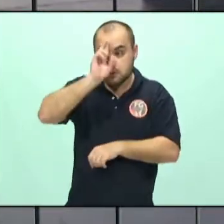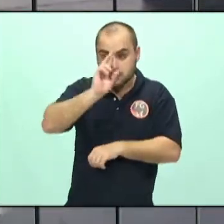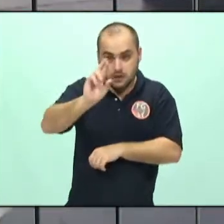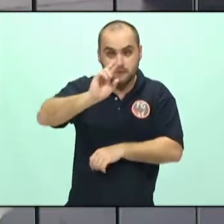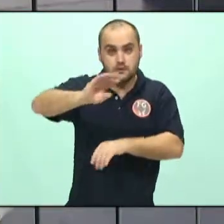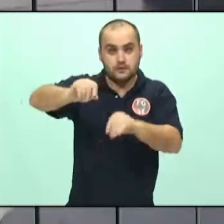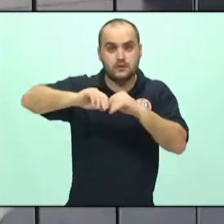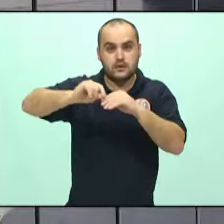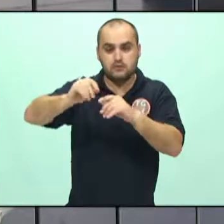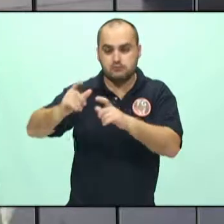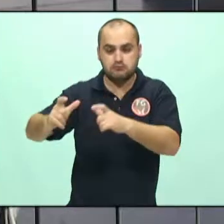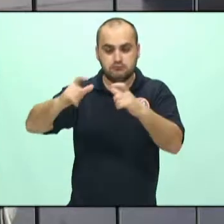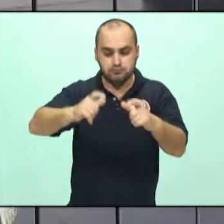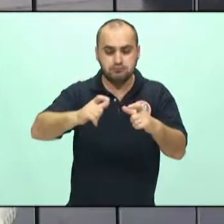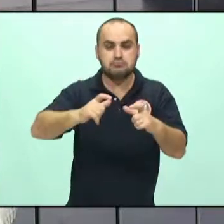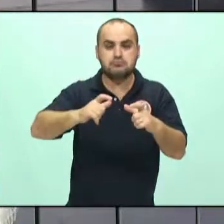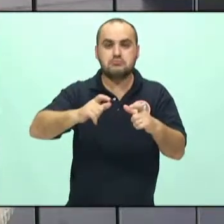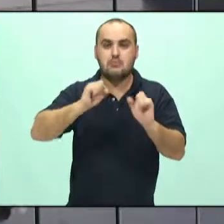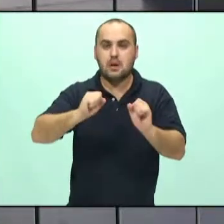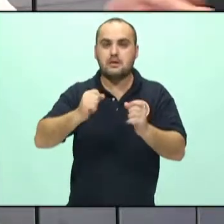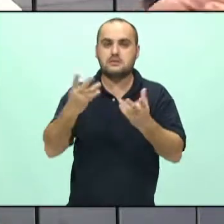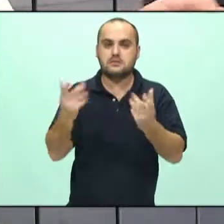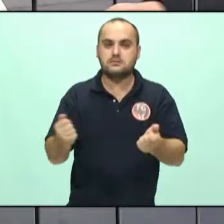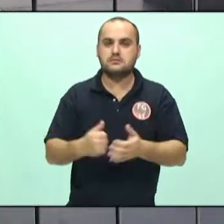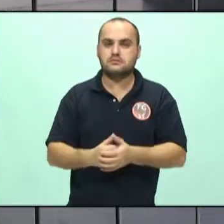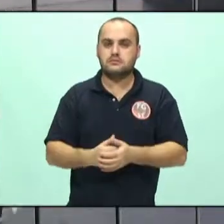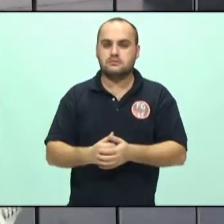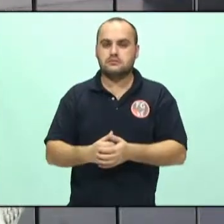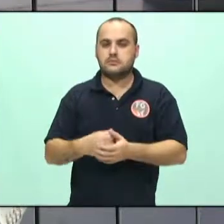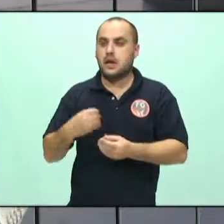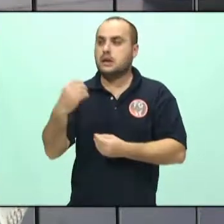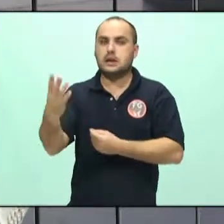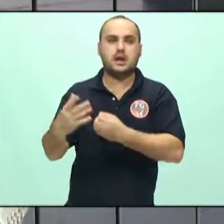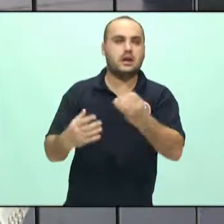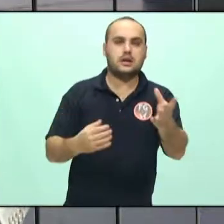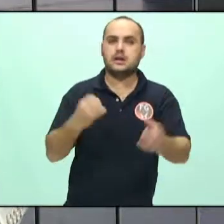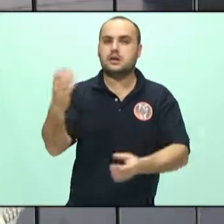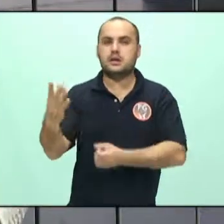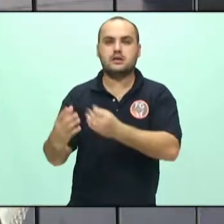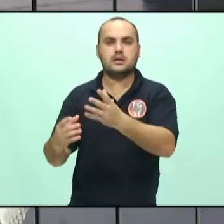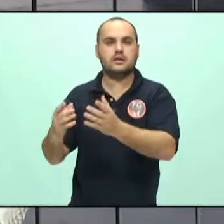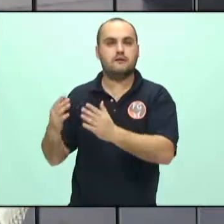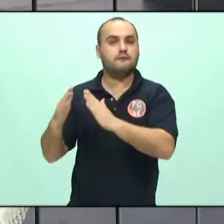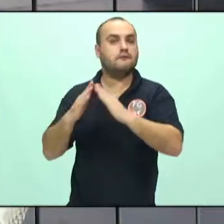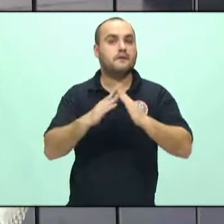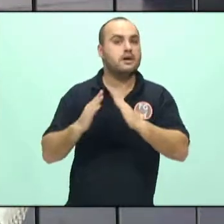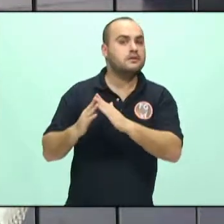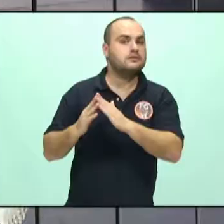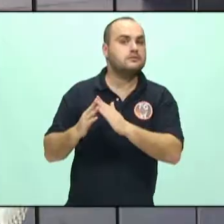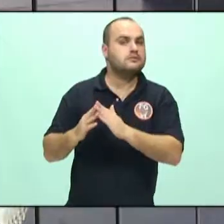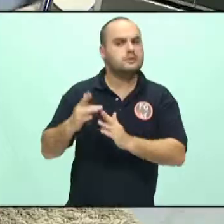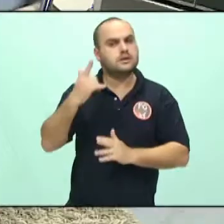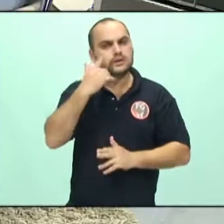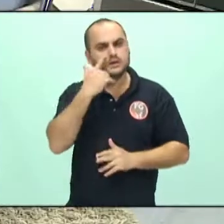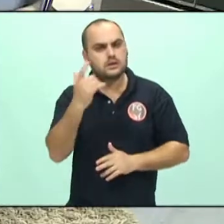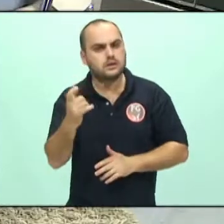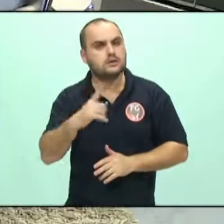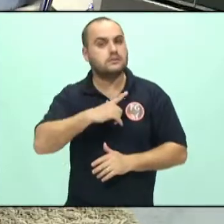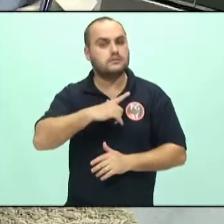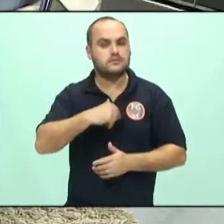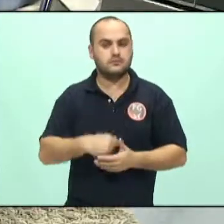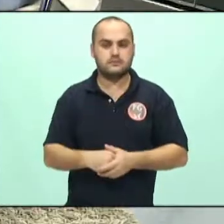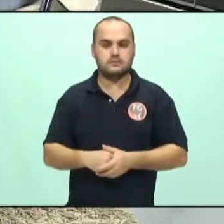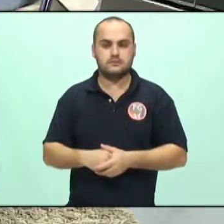plantou mais um pedacinho. Aí ele começou a colher e começou a dar para os vizinhos. Aí os vizinhos se interessaram. A